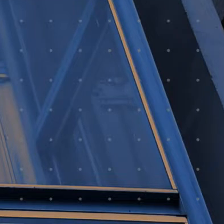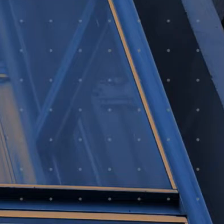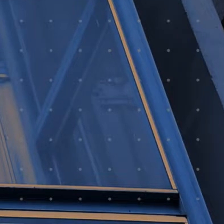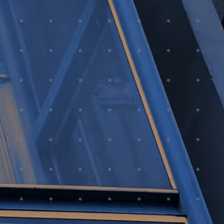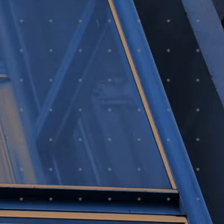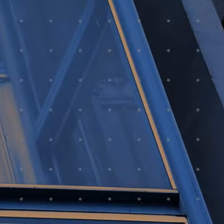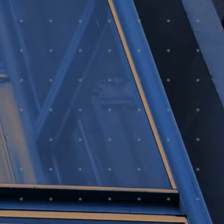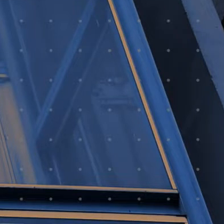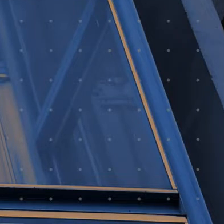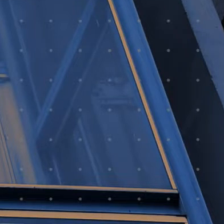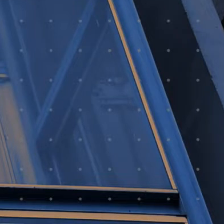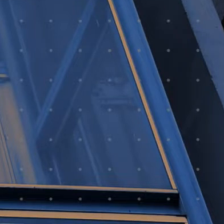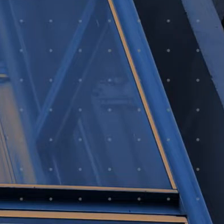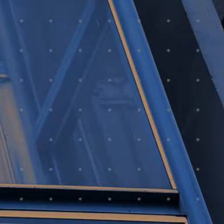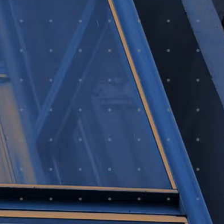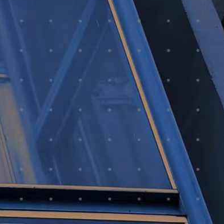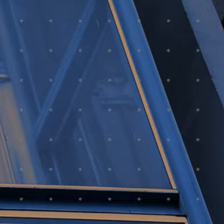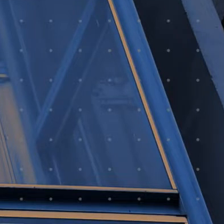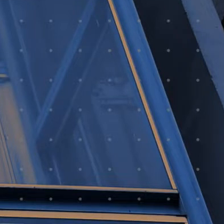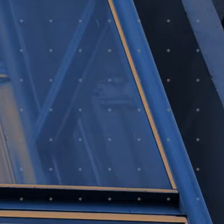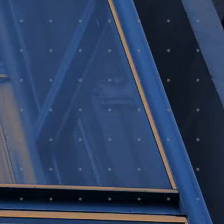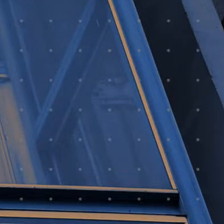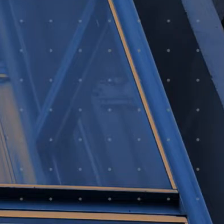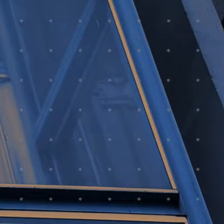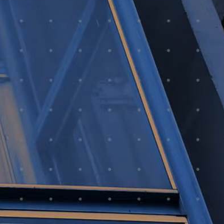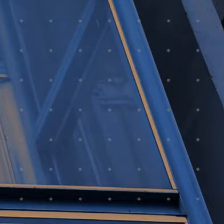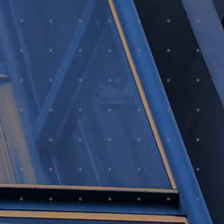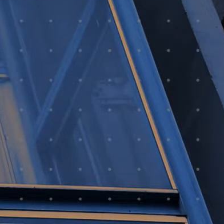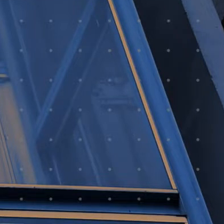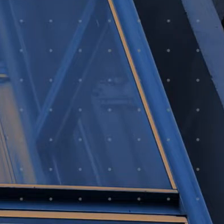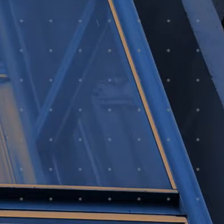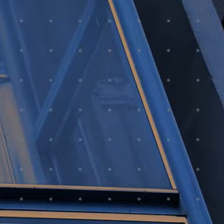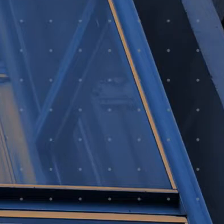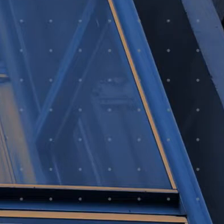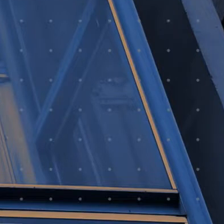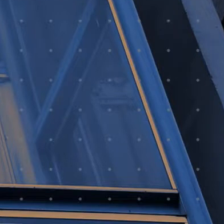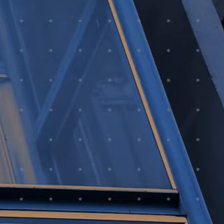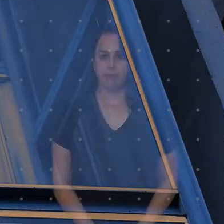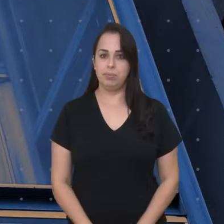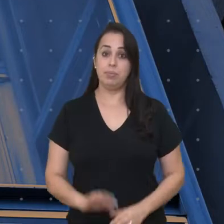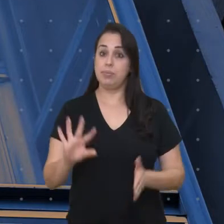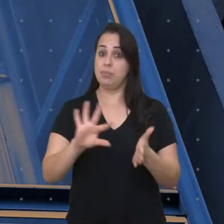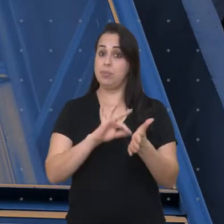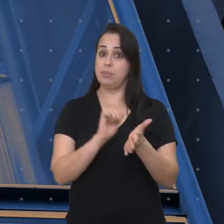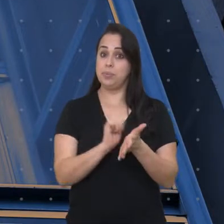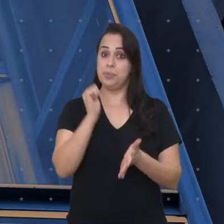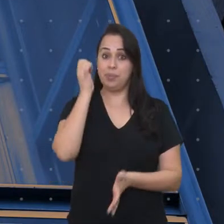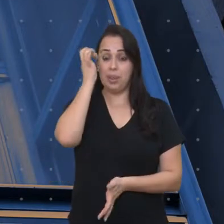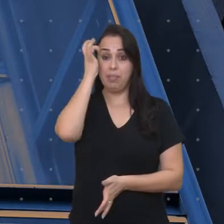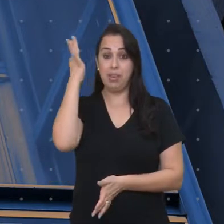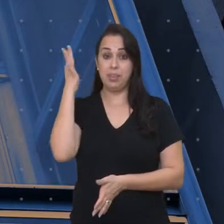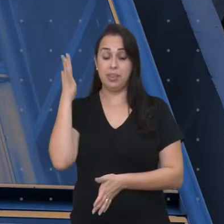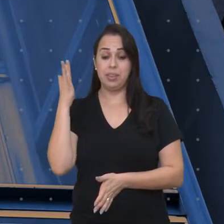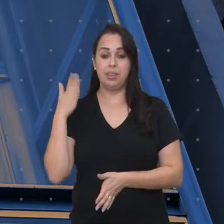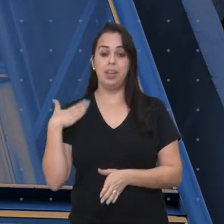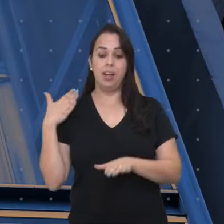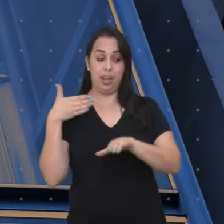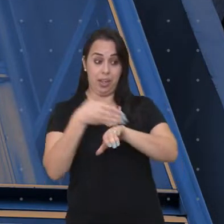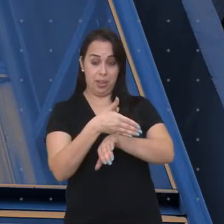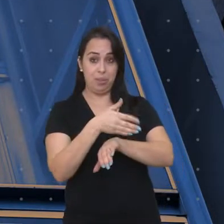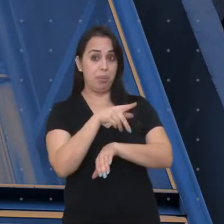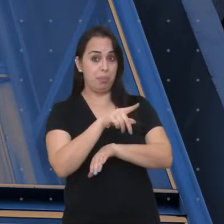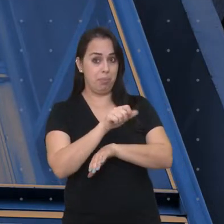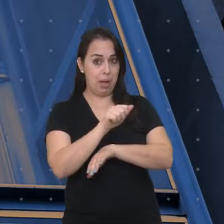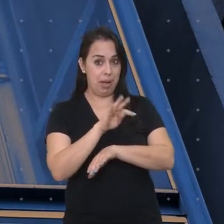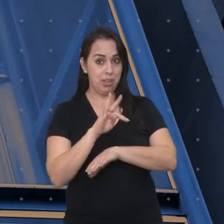loja, operador de telemarketing ativo e receptivo e vigilante. Para se candidatar é fácil, é só